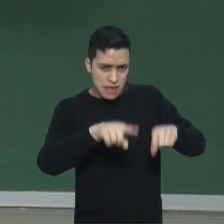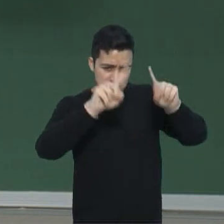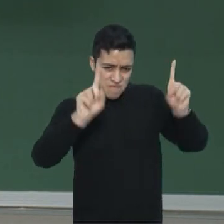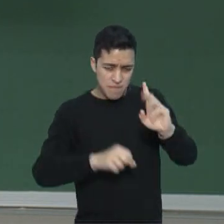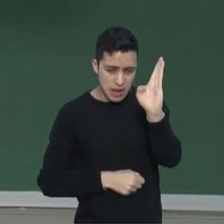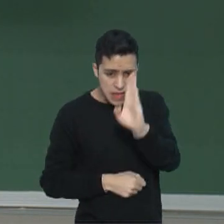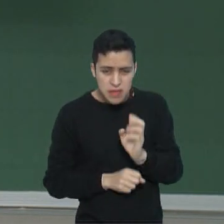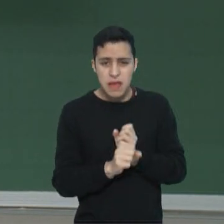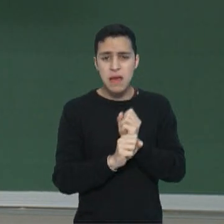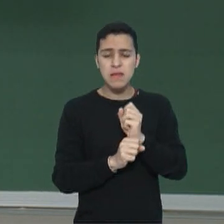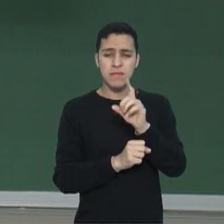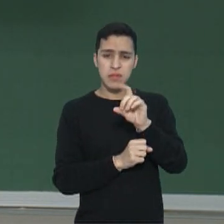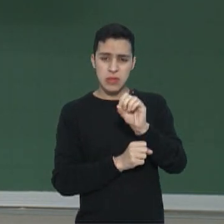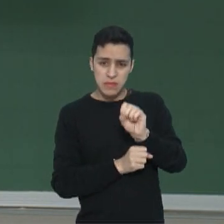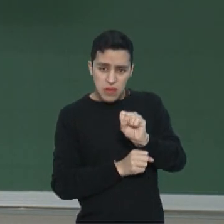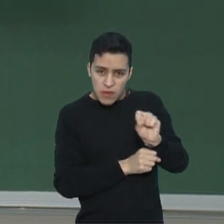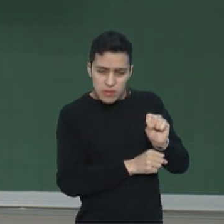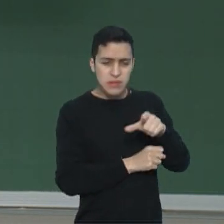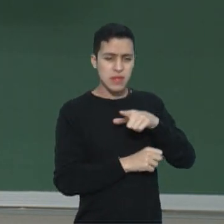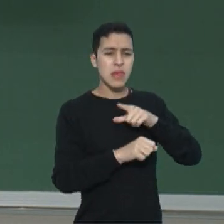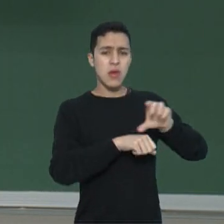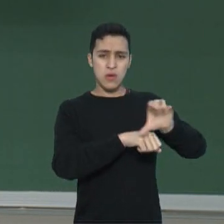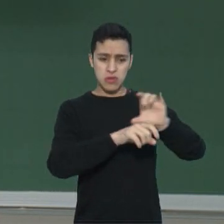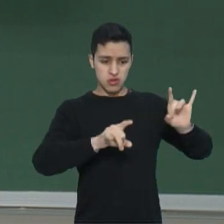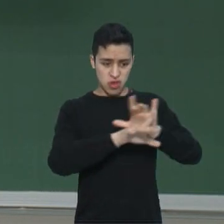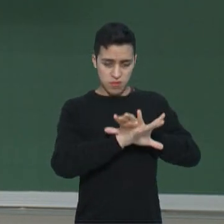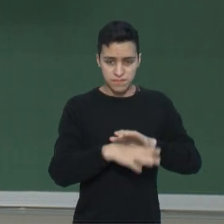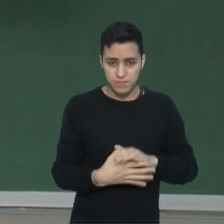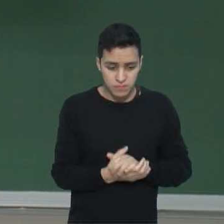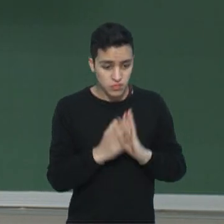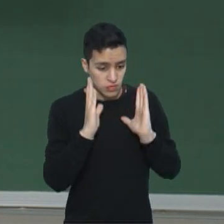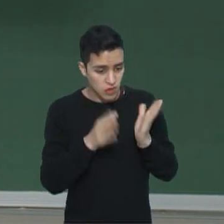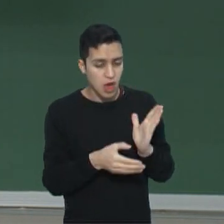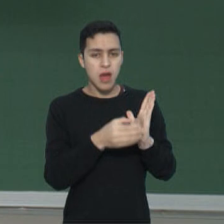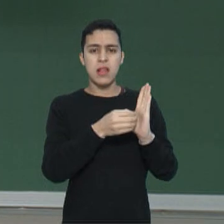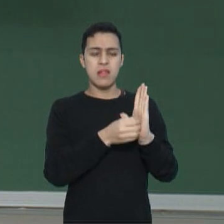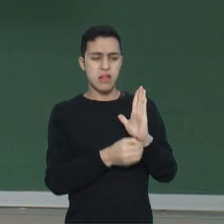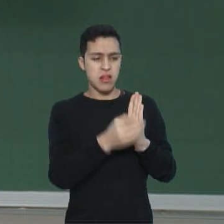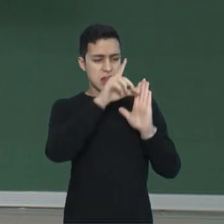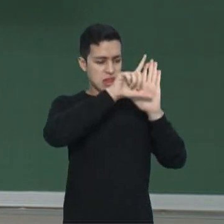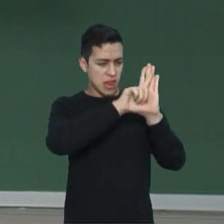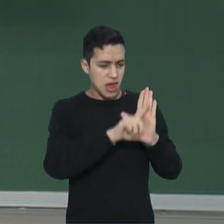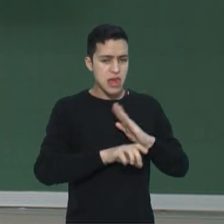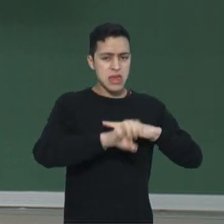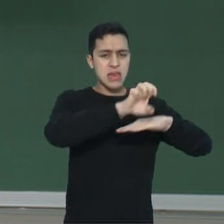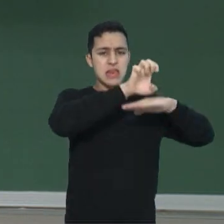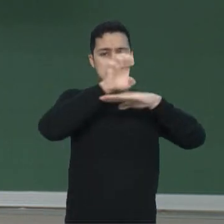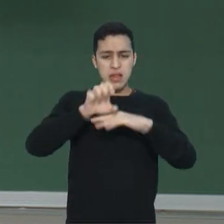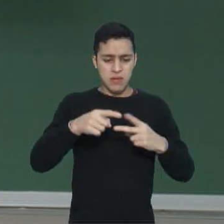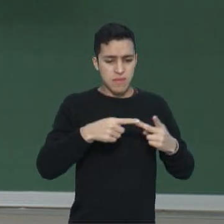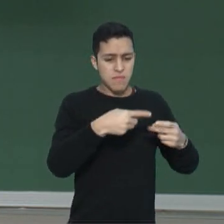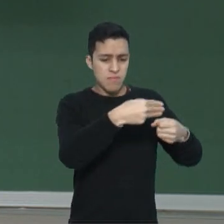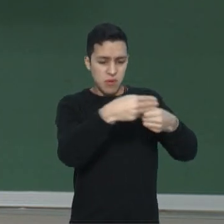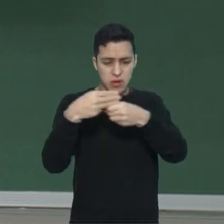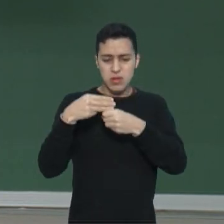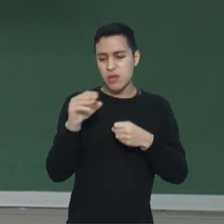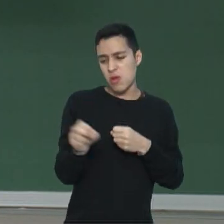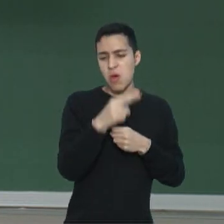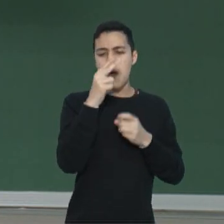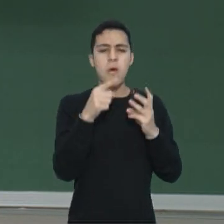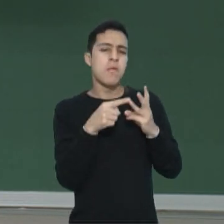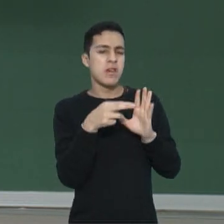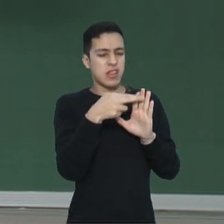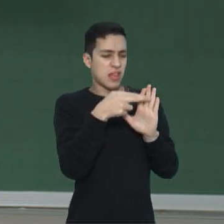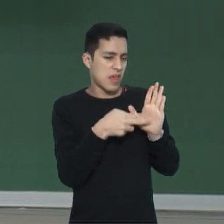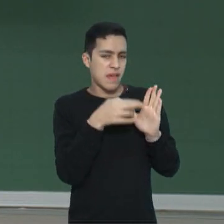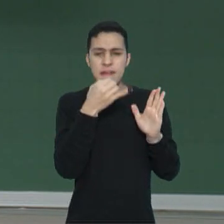de 1988, onde todas as leis que são estaduais, municipais, ou até normas,